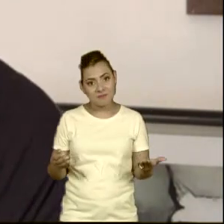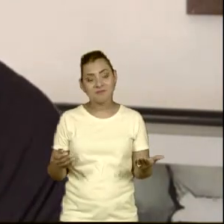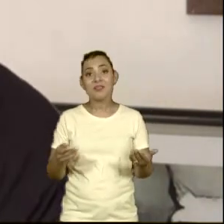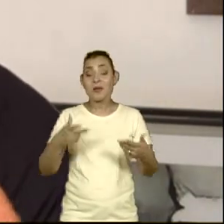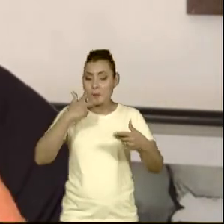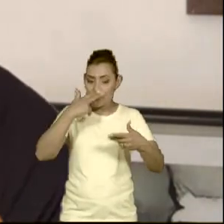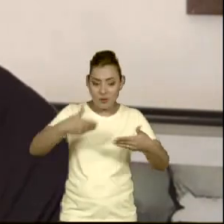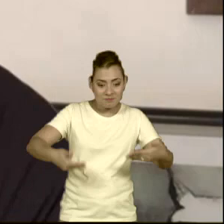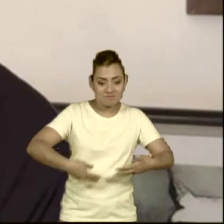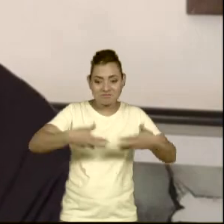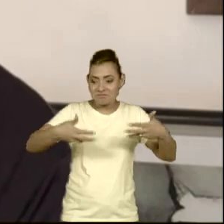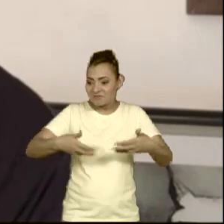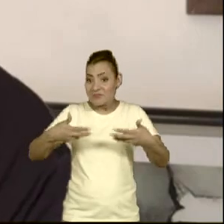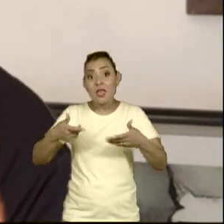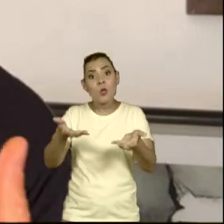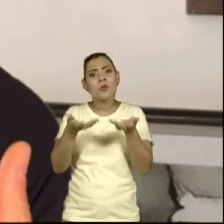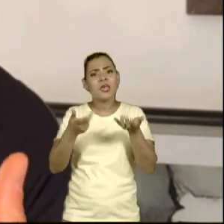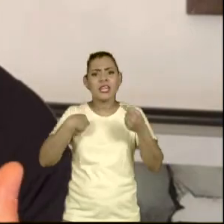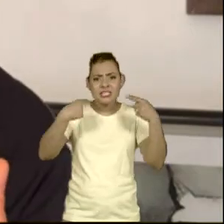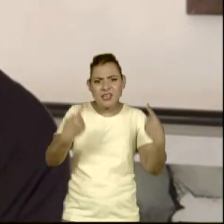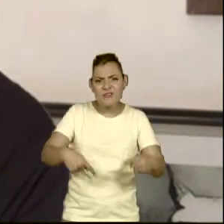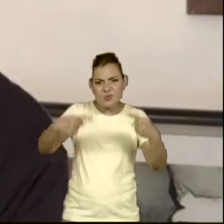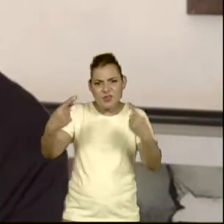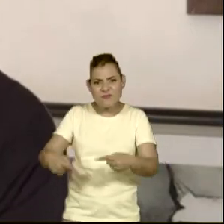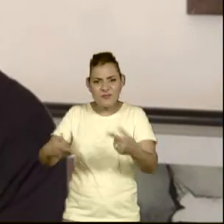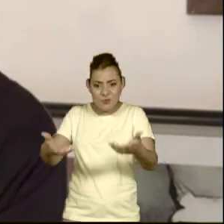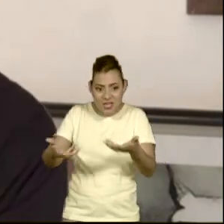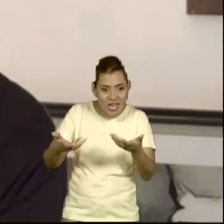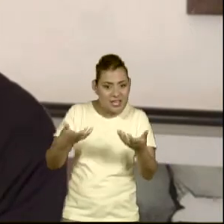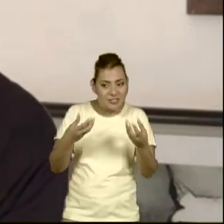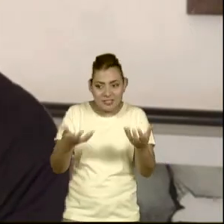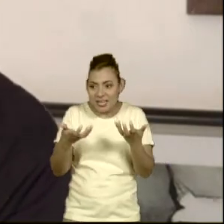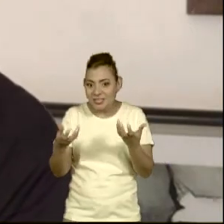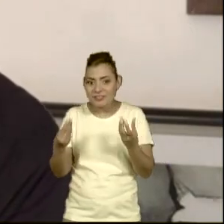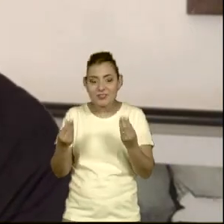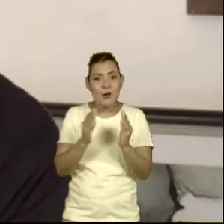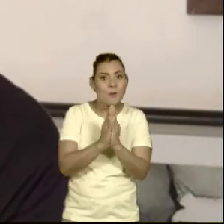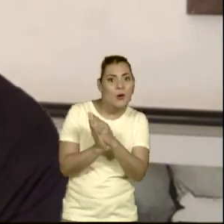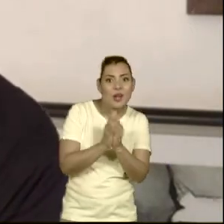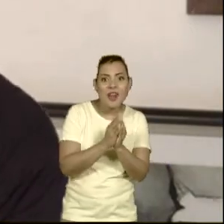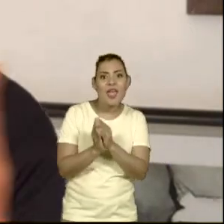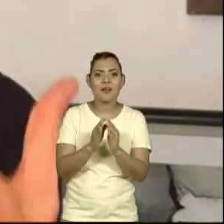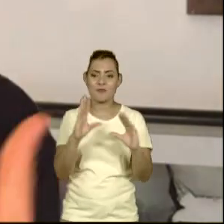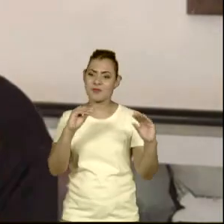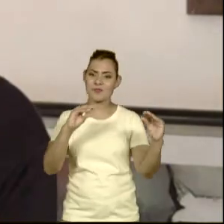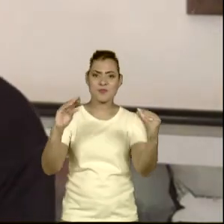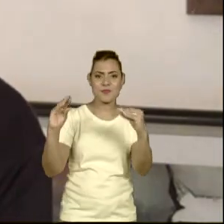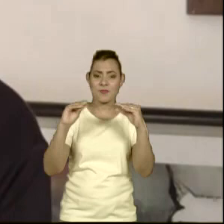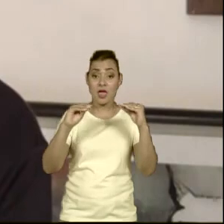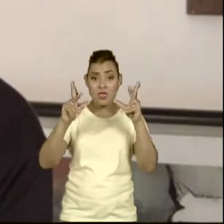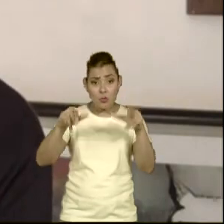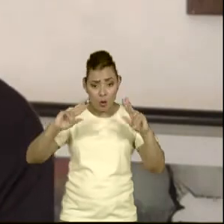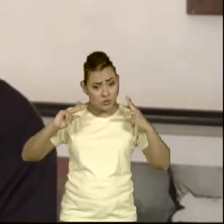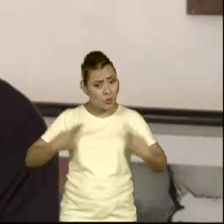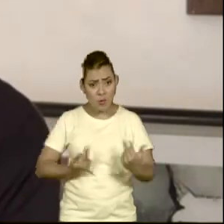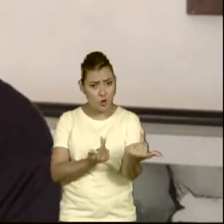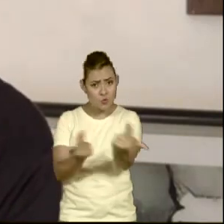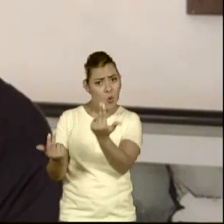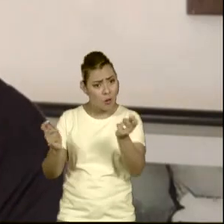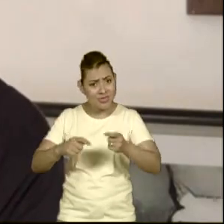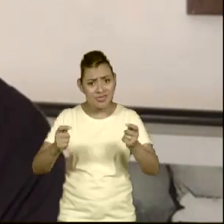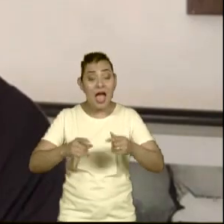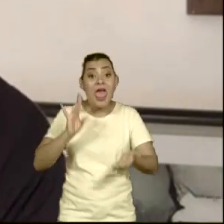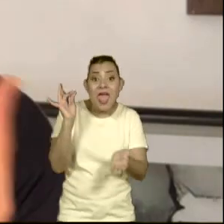até naquilo que eu já contei antes, que eu queria sempre o desafio de colocar os bonecos fazendo quase tudo que um ser humano consegue fazer,